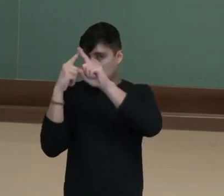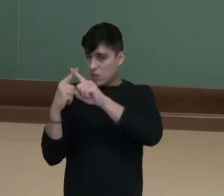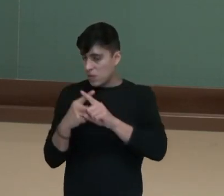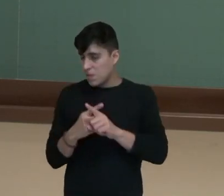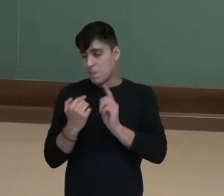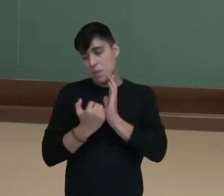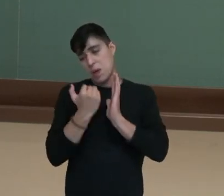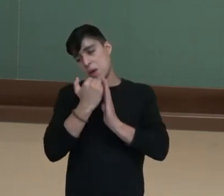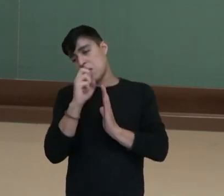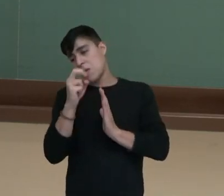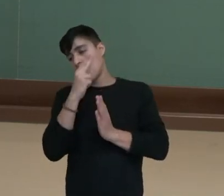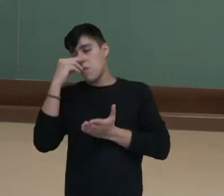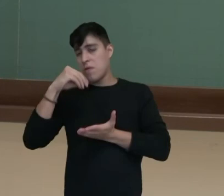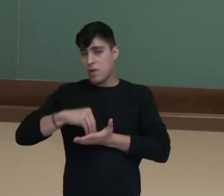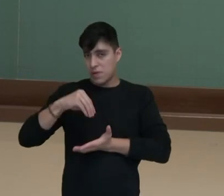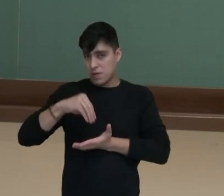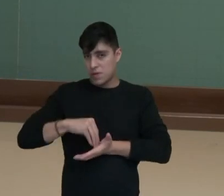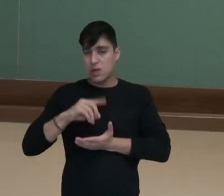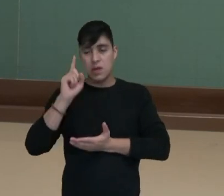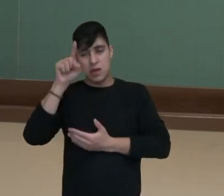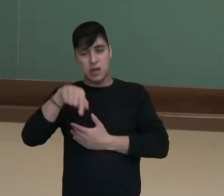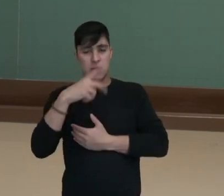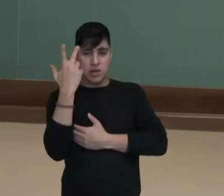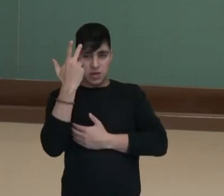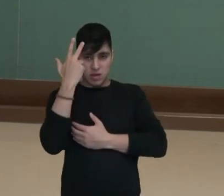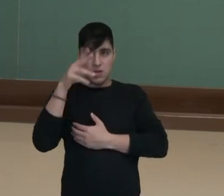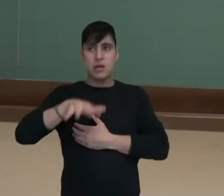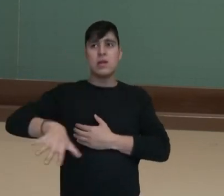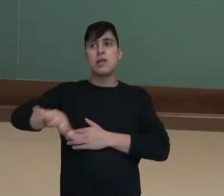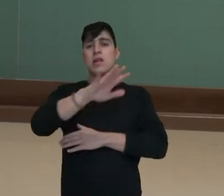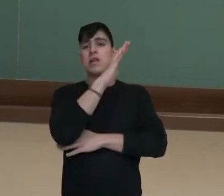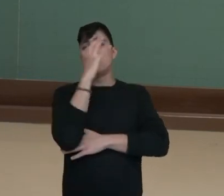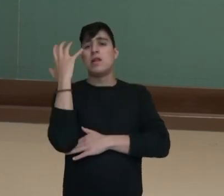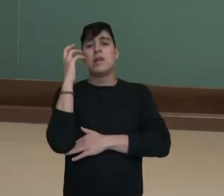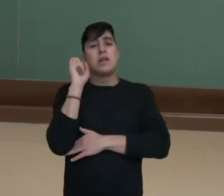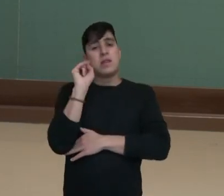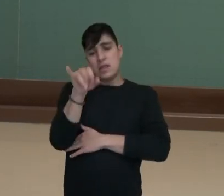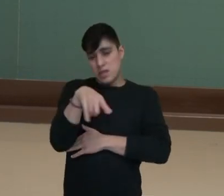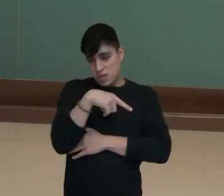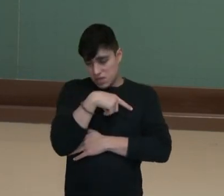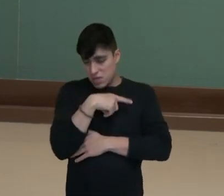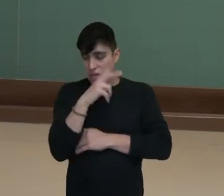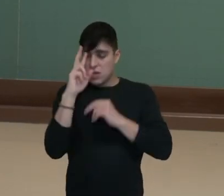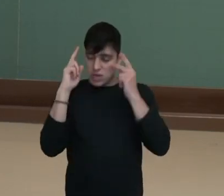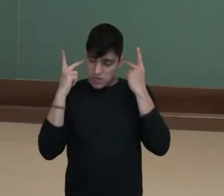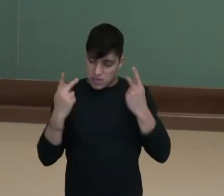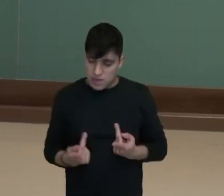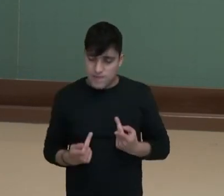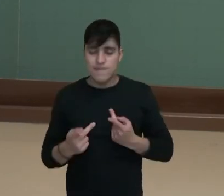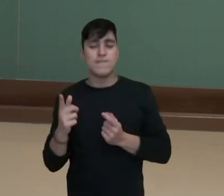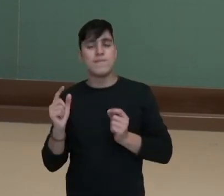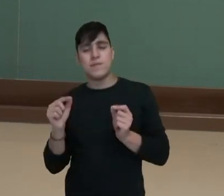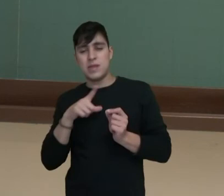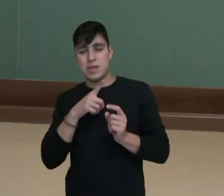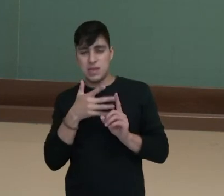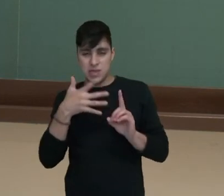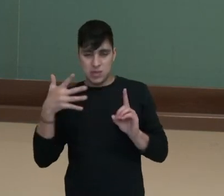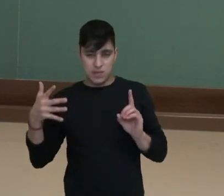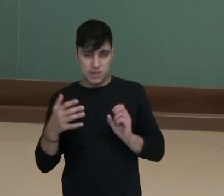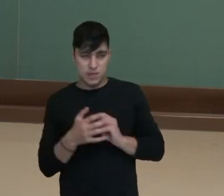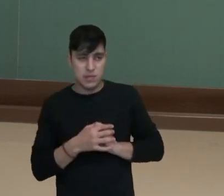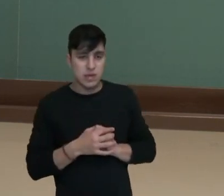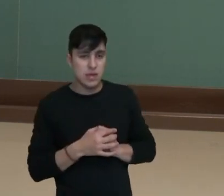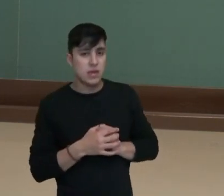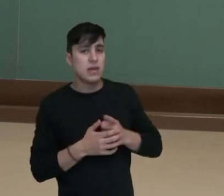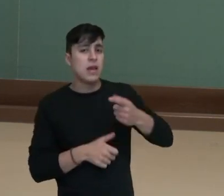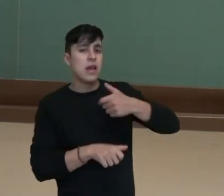a mais ou a menos. É até comum na natureza, mas se ocorre em seres humanos, nós temos as síndromes.